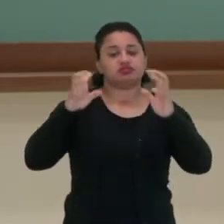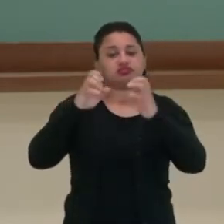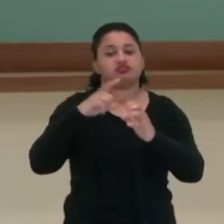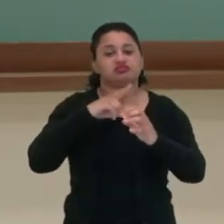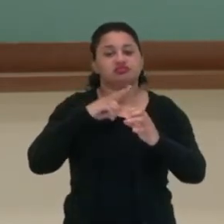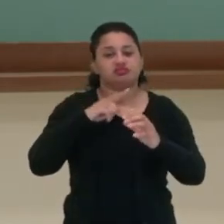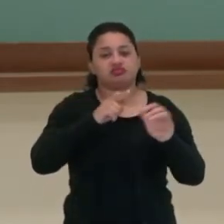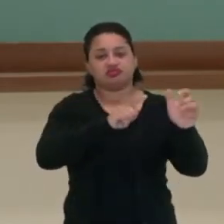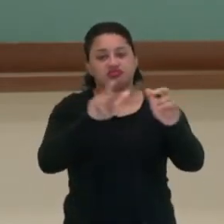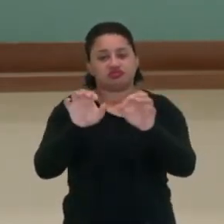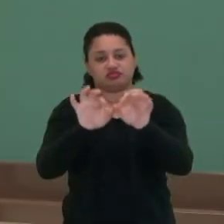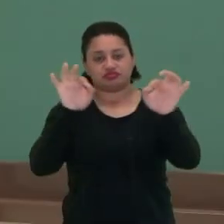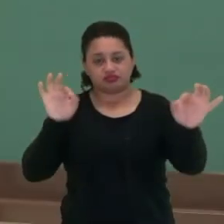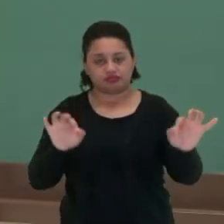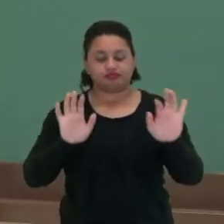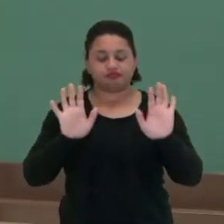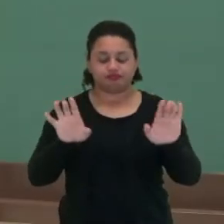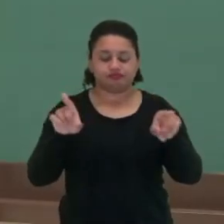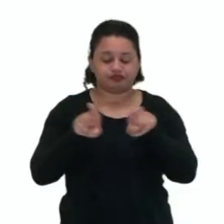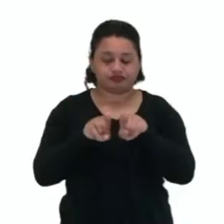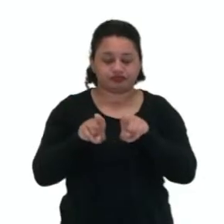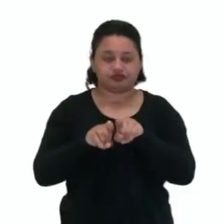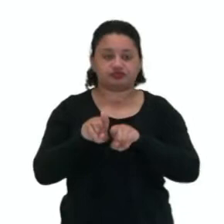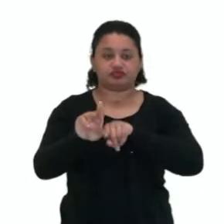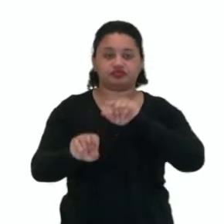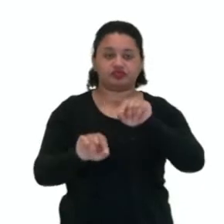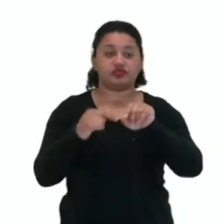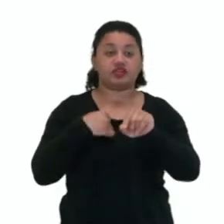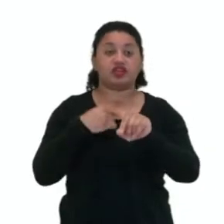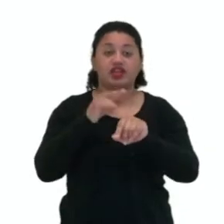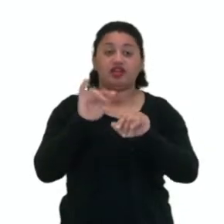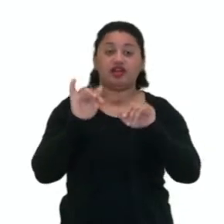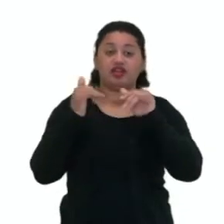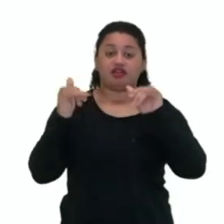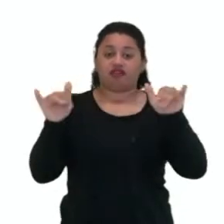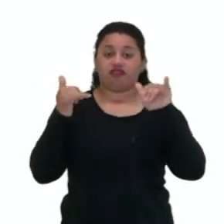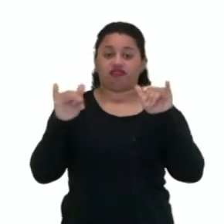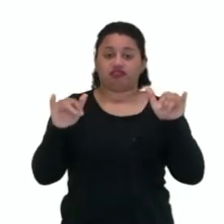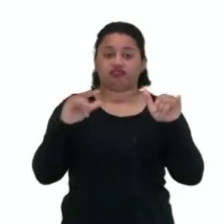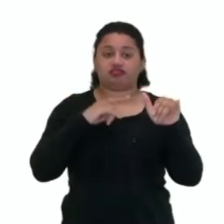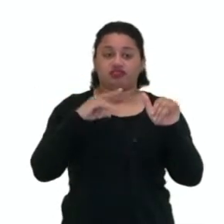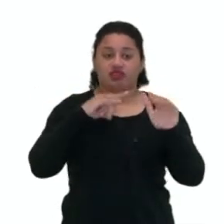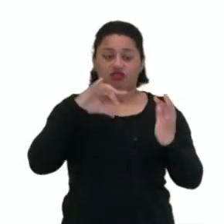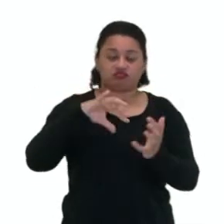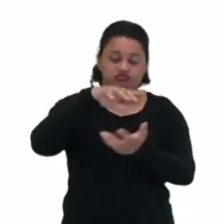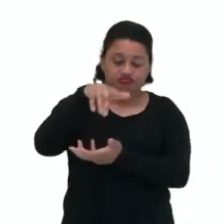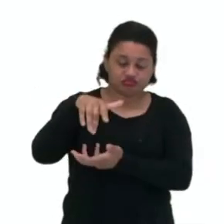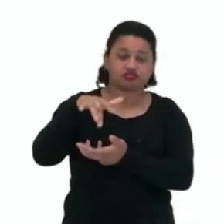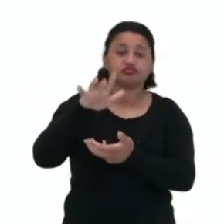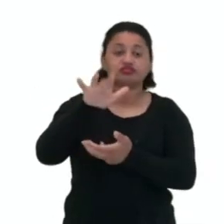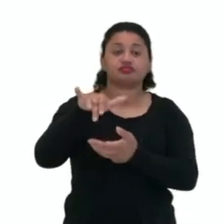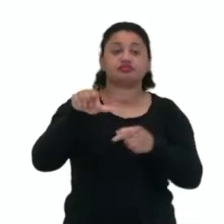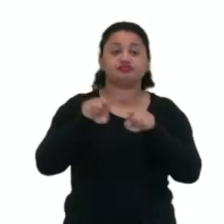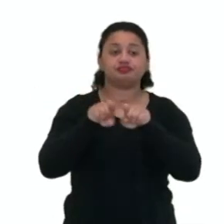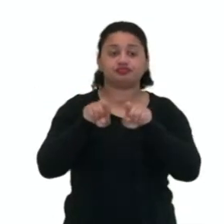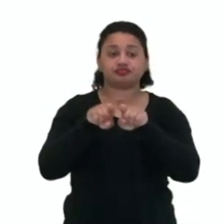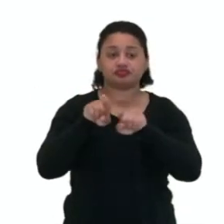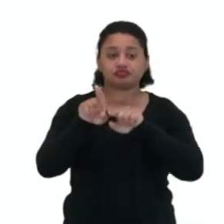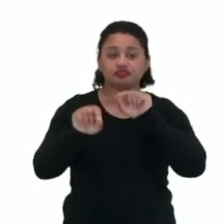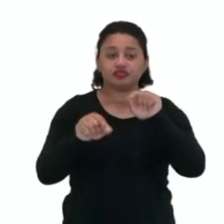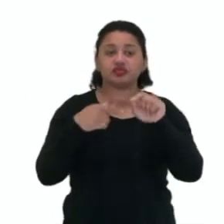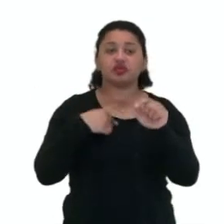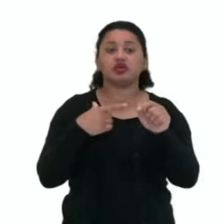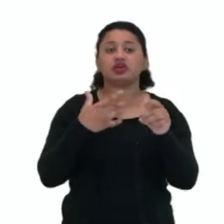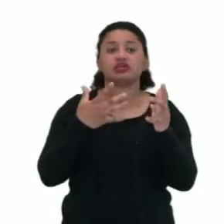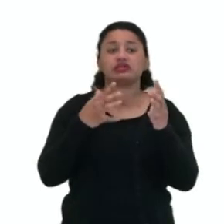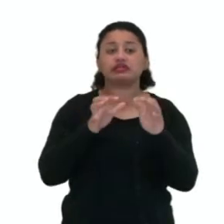nós. Também a crise do suprimento energético em todo o globo e o banque incontrolável